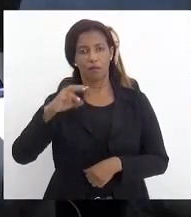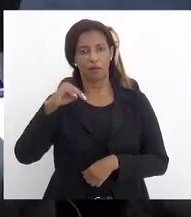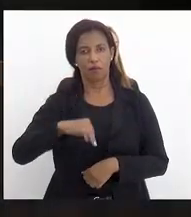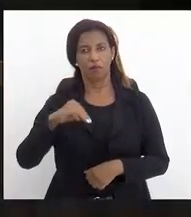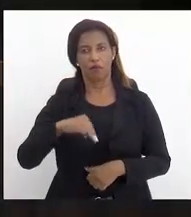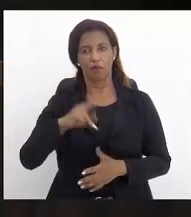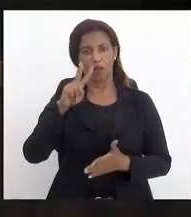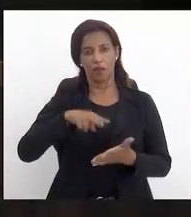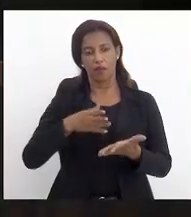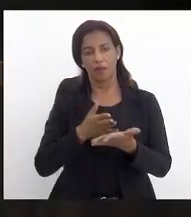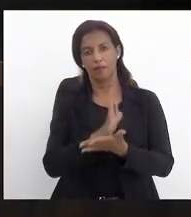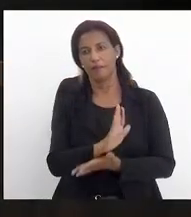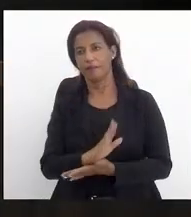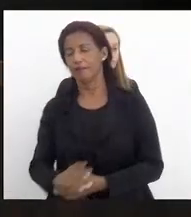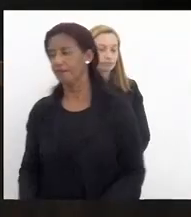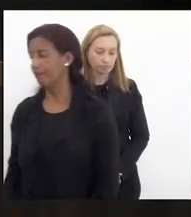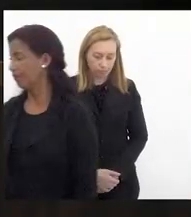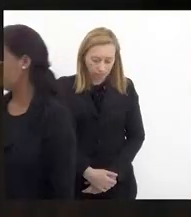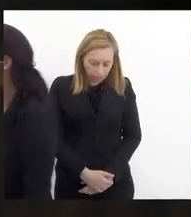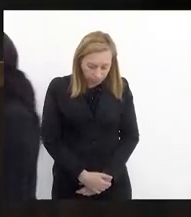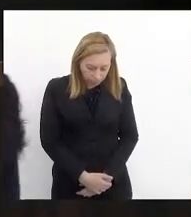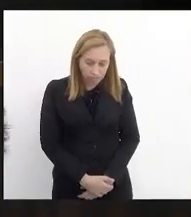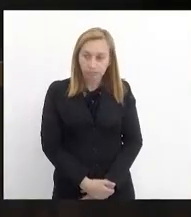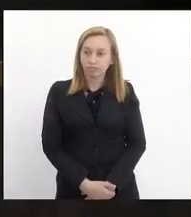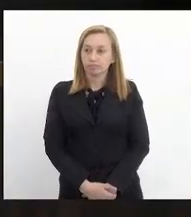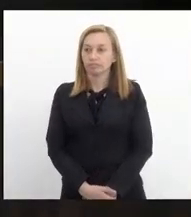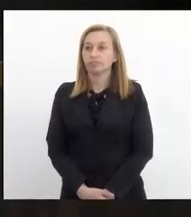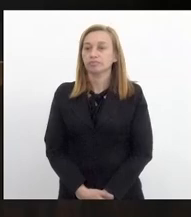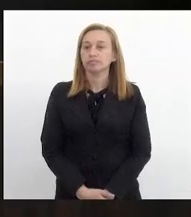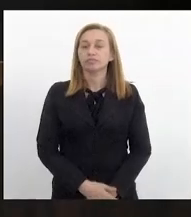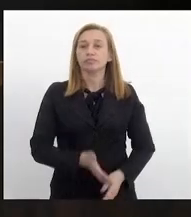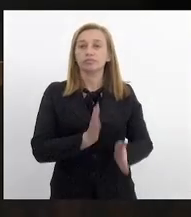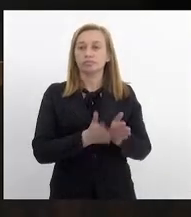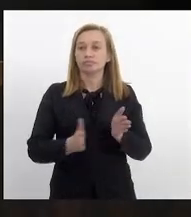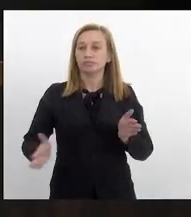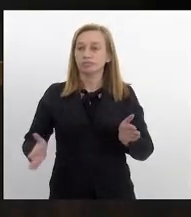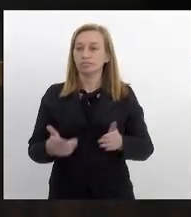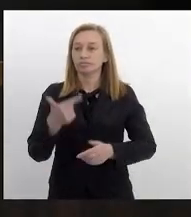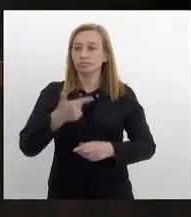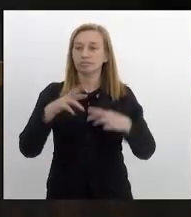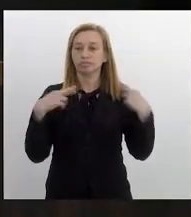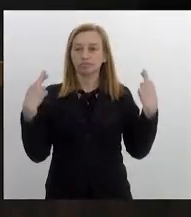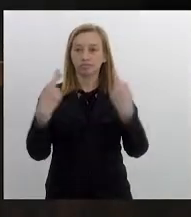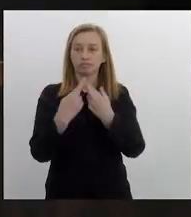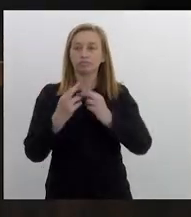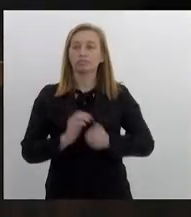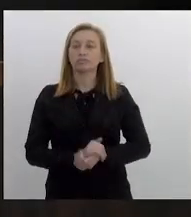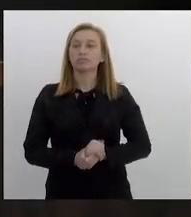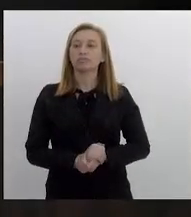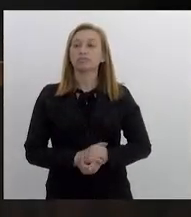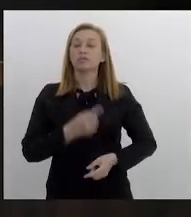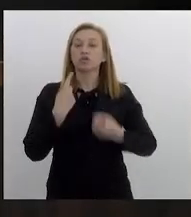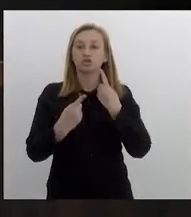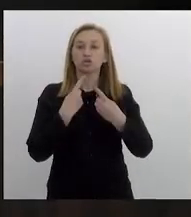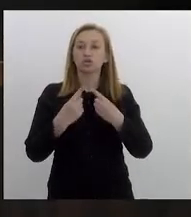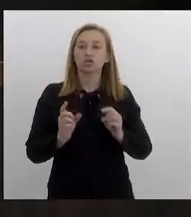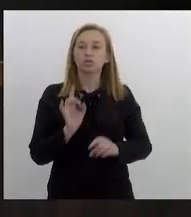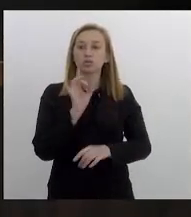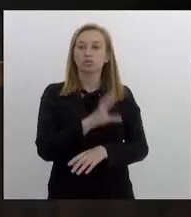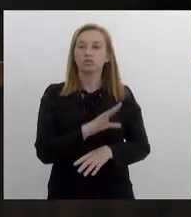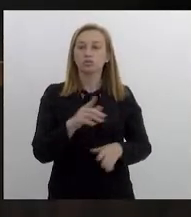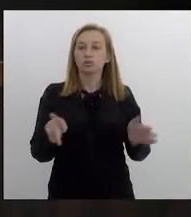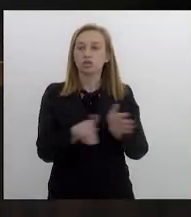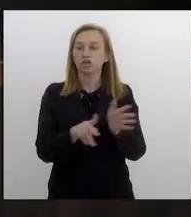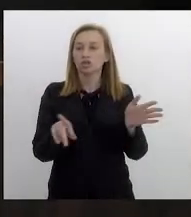minutos. Lida e aprovada a ata, passa-se a ordem da segunda sessão extraordinária do dia. Em regime de urgência, em discussão única, projeto de